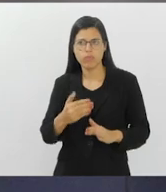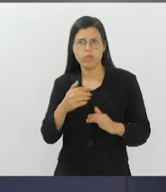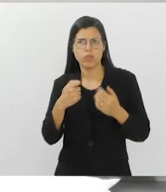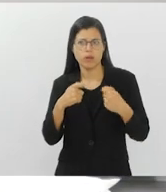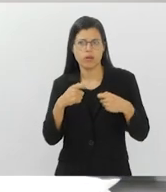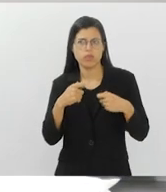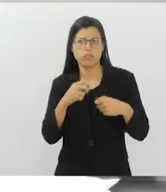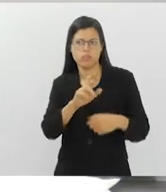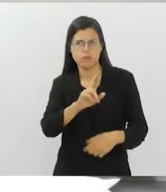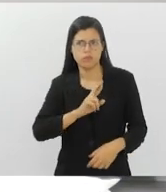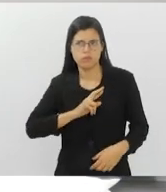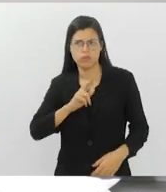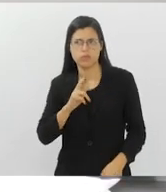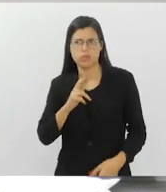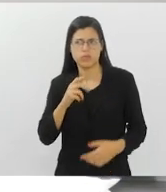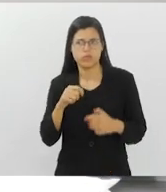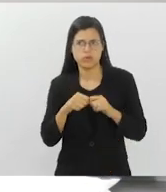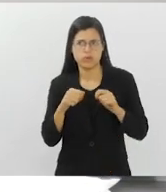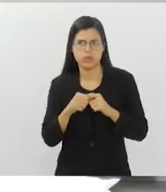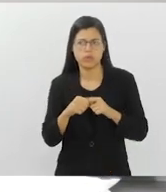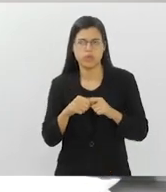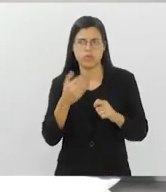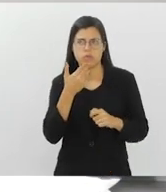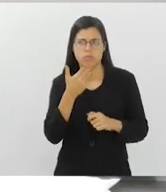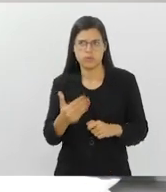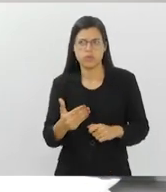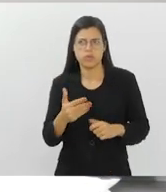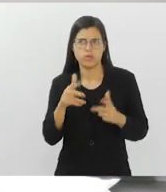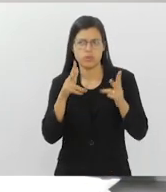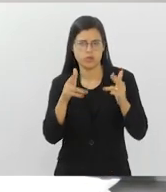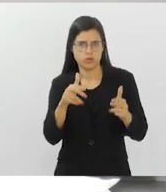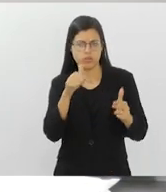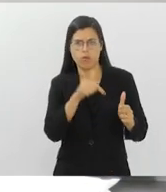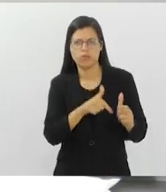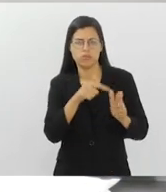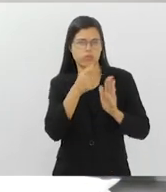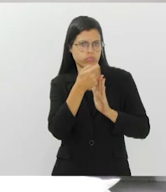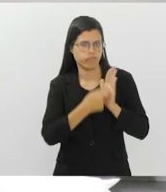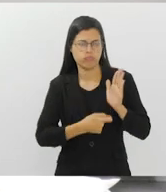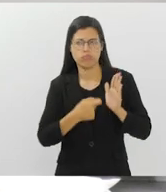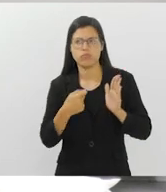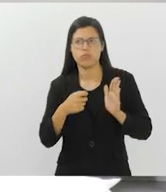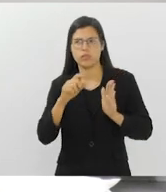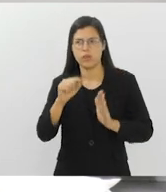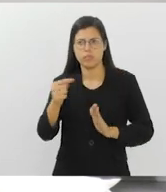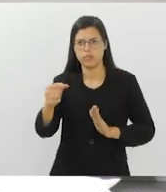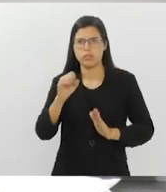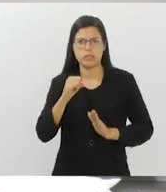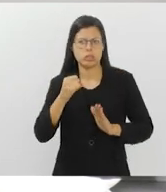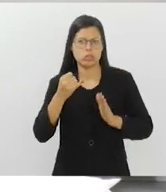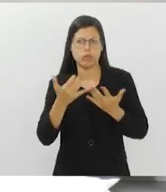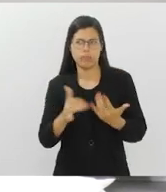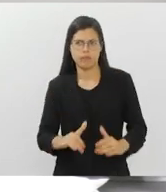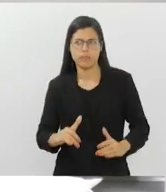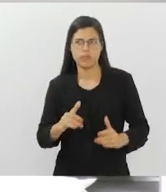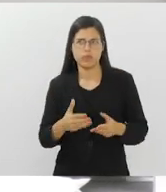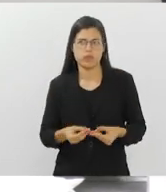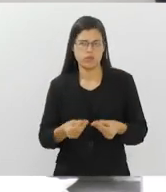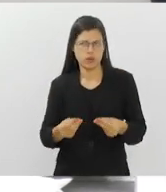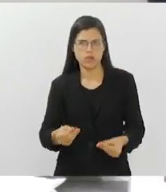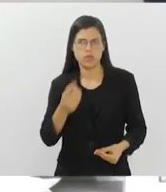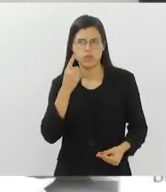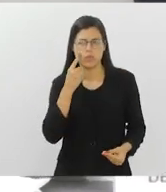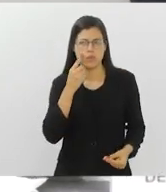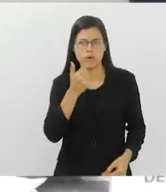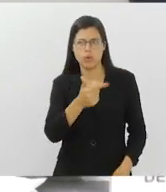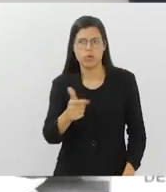forma. Então, vamos fazer esse pedido da forma que está feita aqui, entendeu? Aí, depois, se eles não quiserem entregar, aí a gente vê de outra forma. Mas,